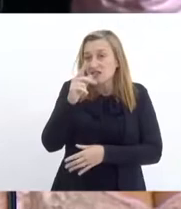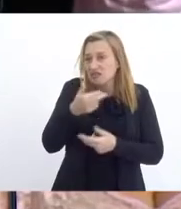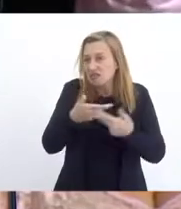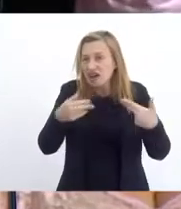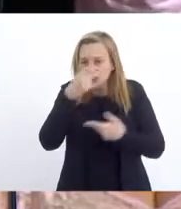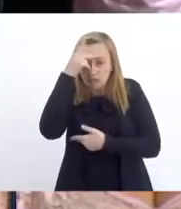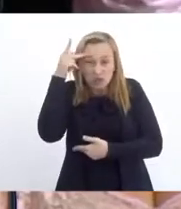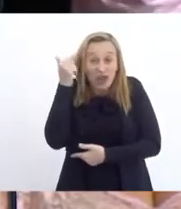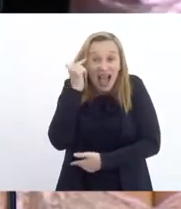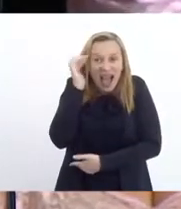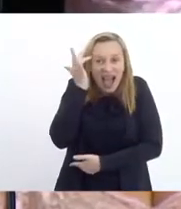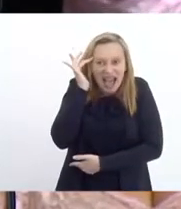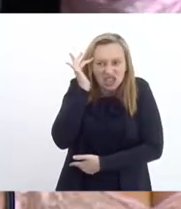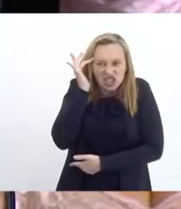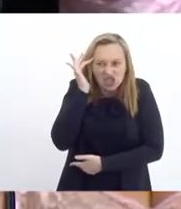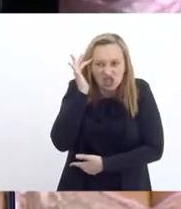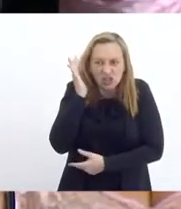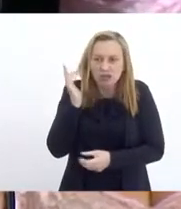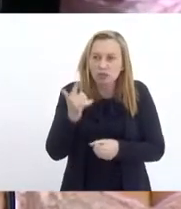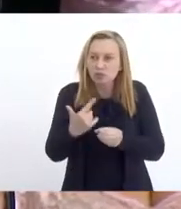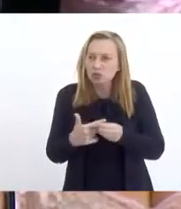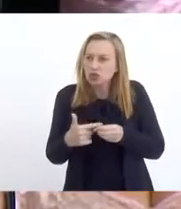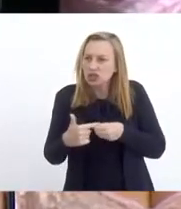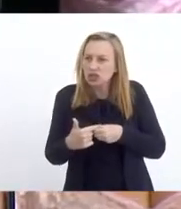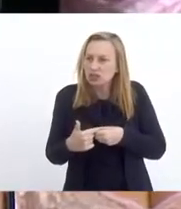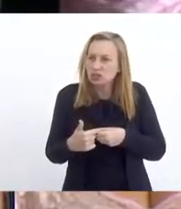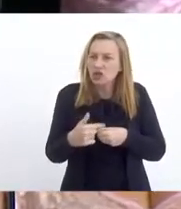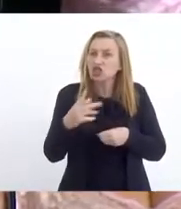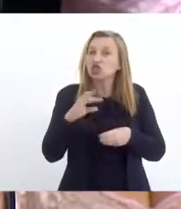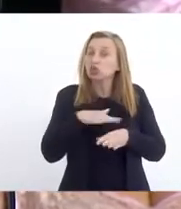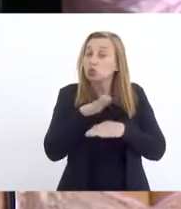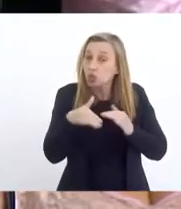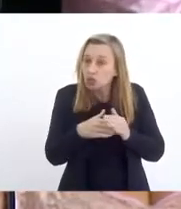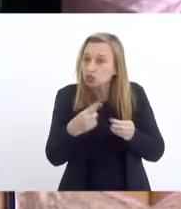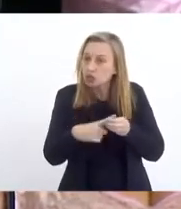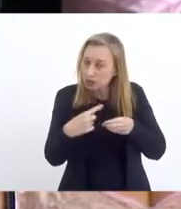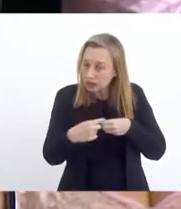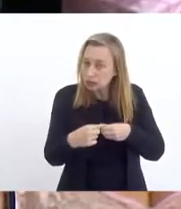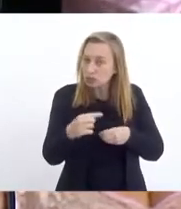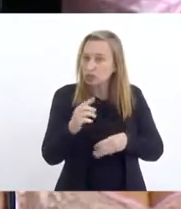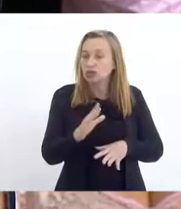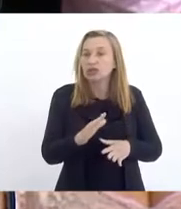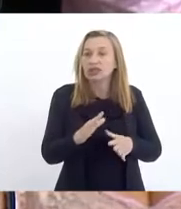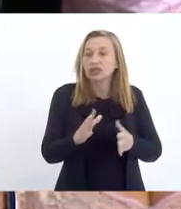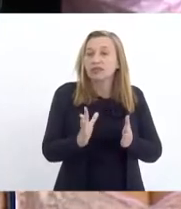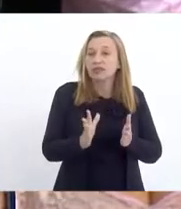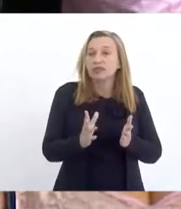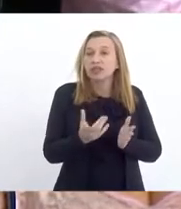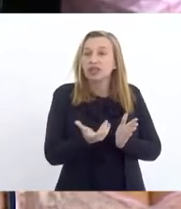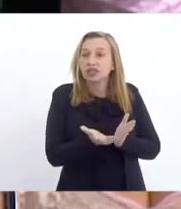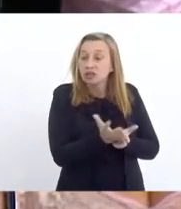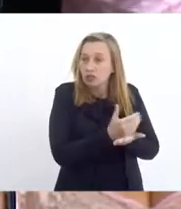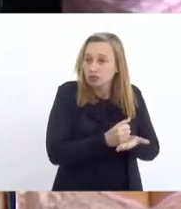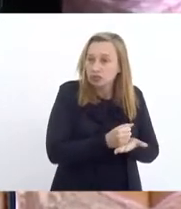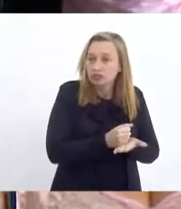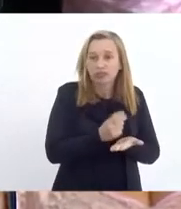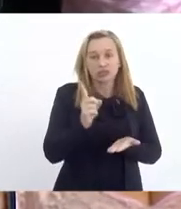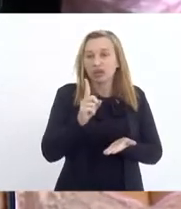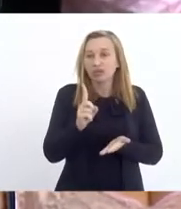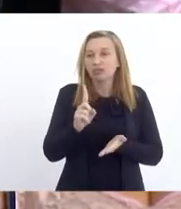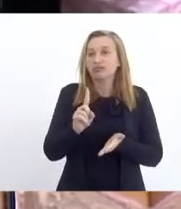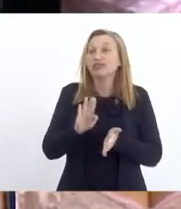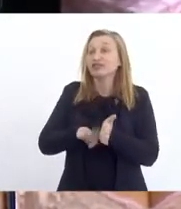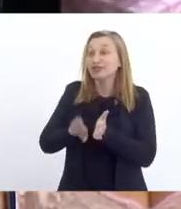que os municípios, eu não estou falando específico de Campos, mas de todos os municípios, têm muita receita. Não, é o contrário, tem muita